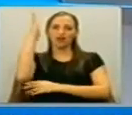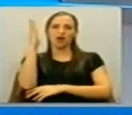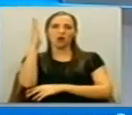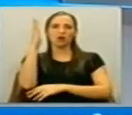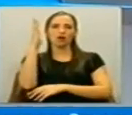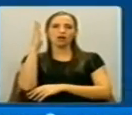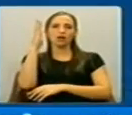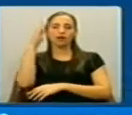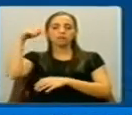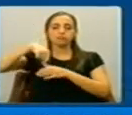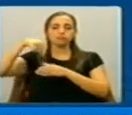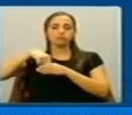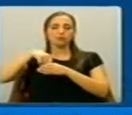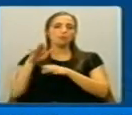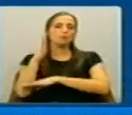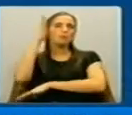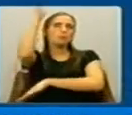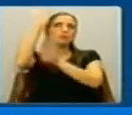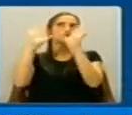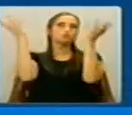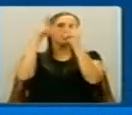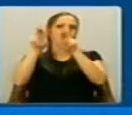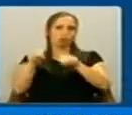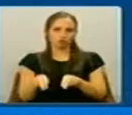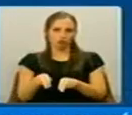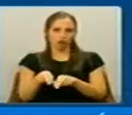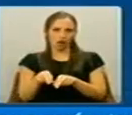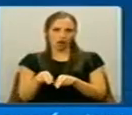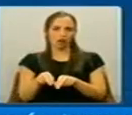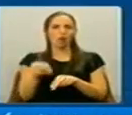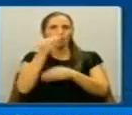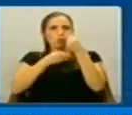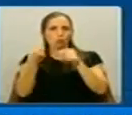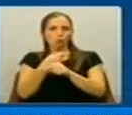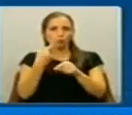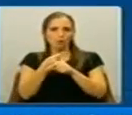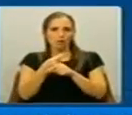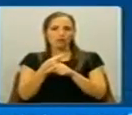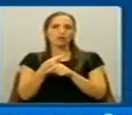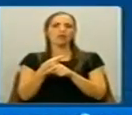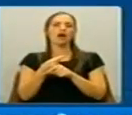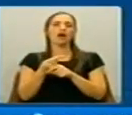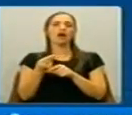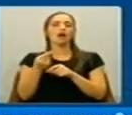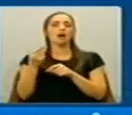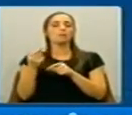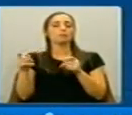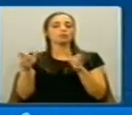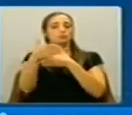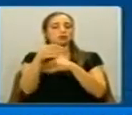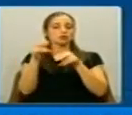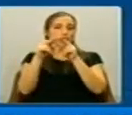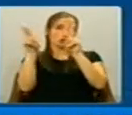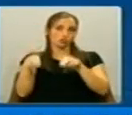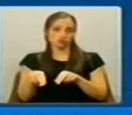cápsula Cygnus em direção à Estação Espacial Internacional, com mantimentos para a Estação Espacial Internacional e não só, e que